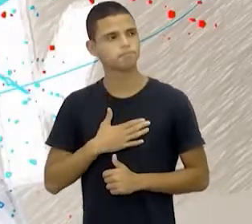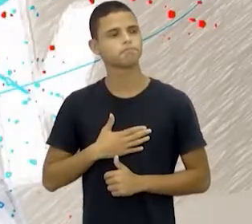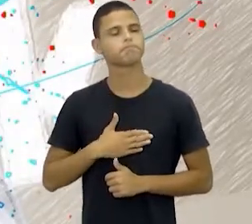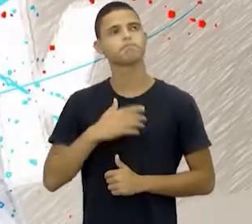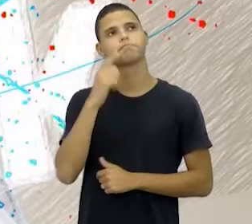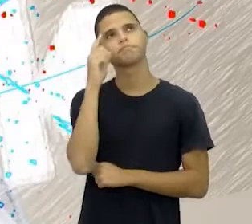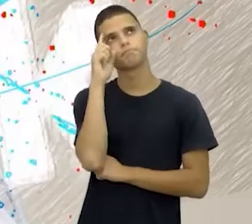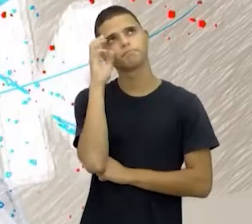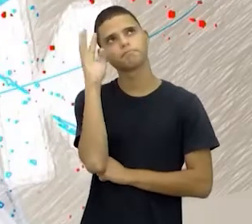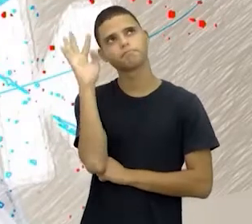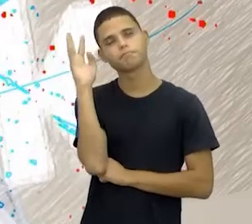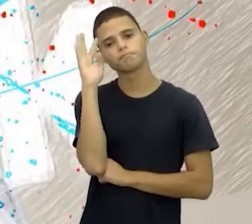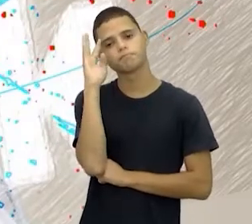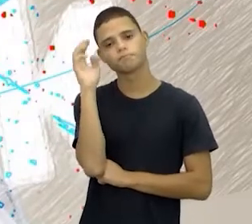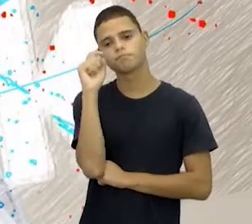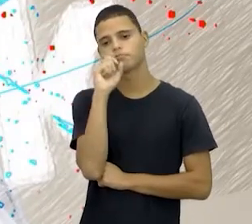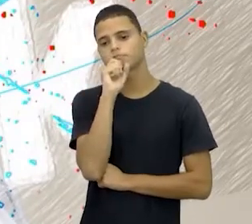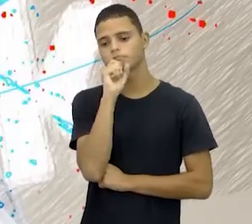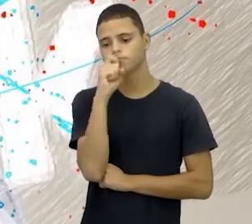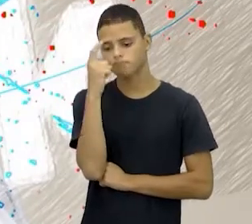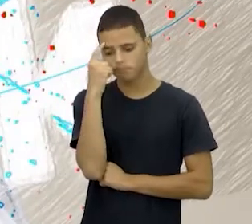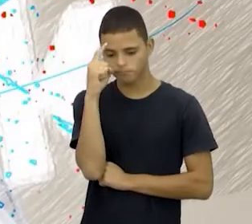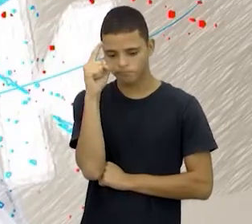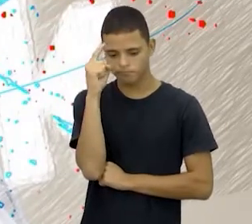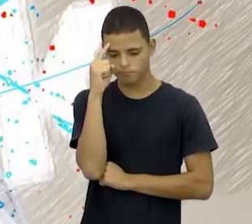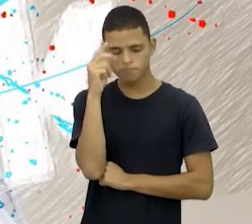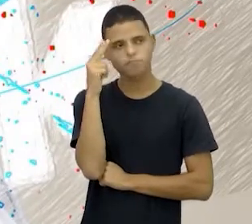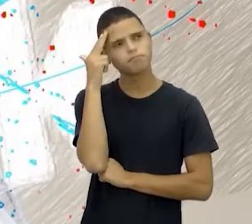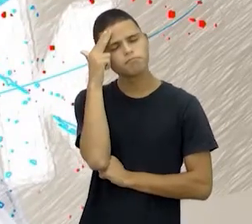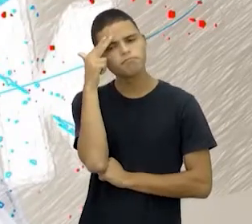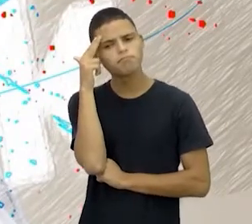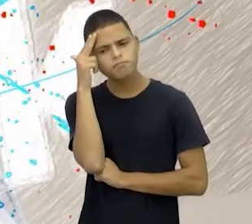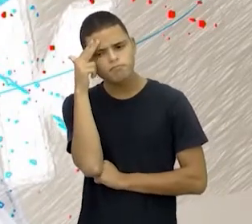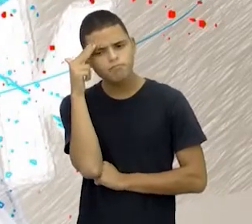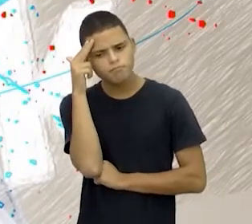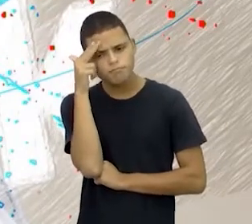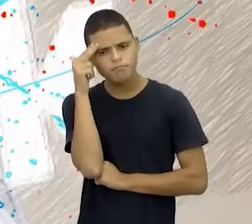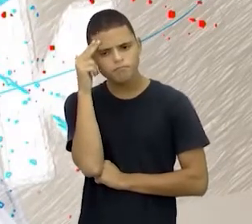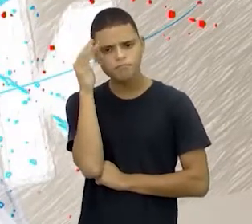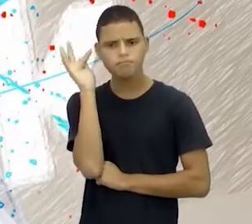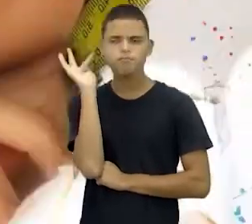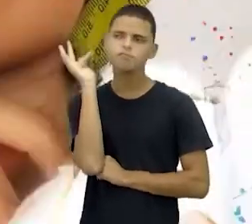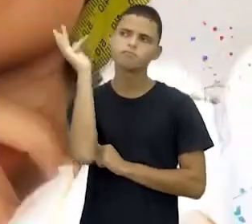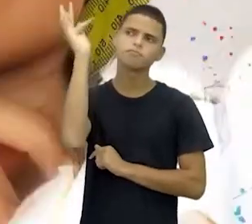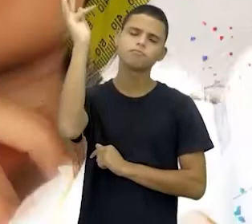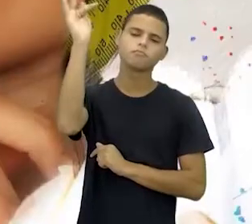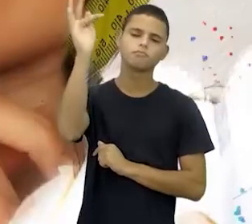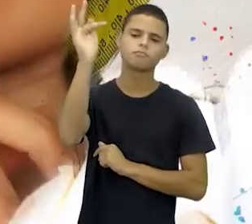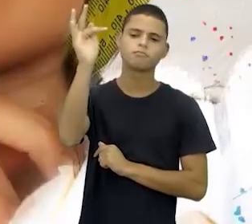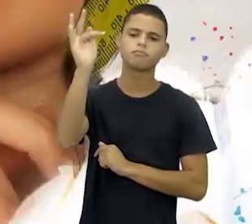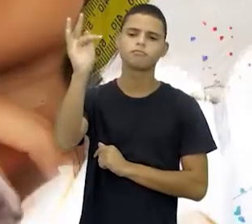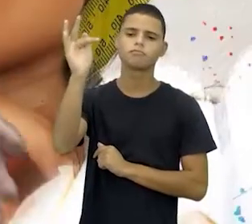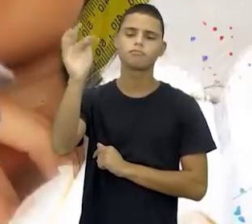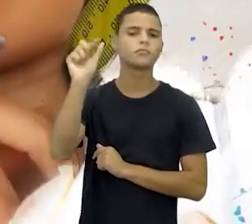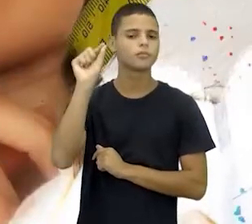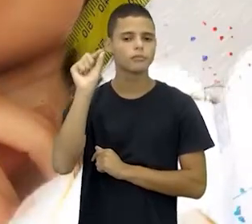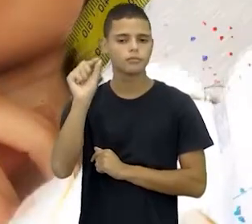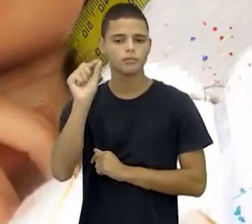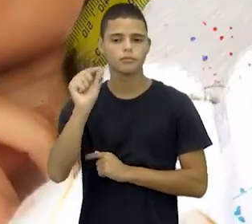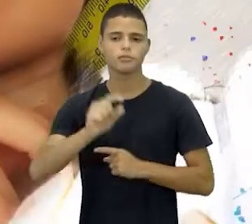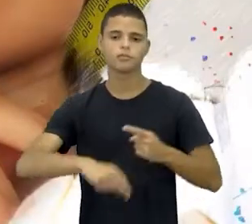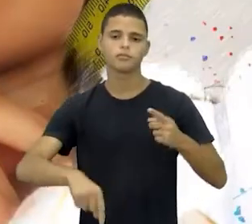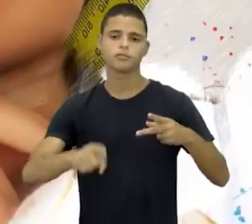meus planos para as minhas férias, como que eu vou guardar dinheiro, para onde eu vou, o que que eu tô fazendo? Você está fazendo a